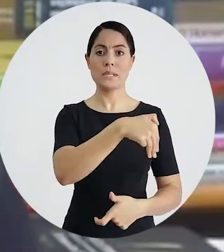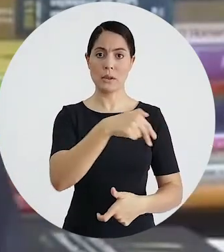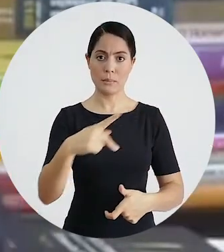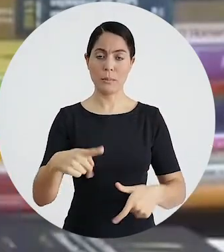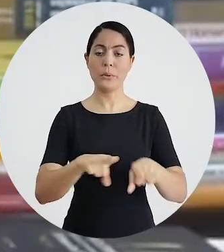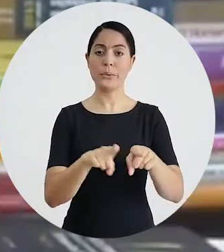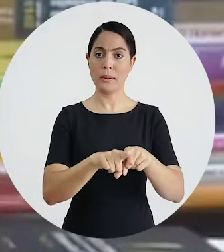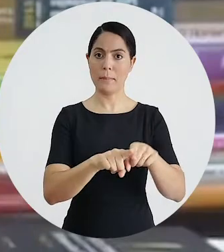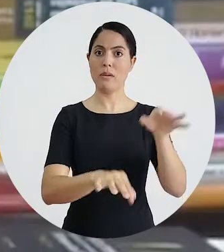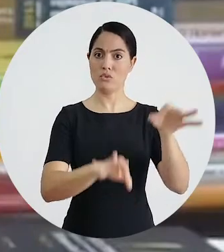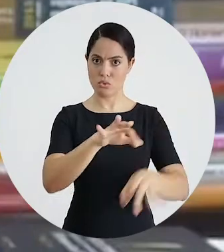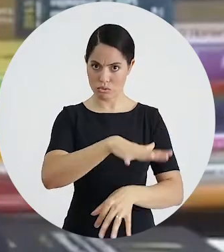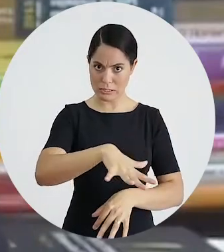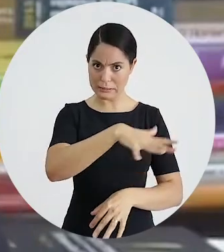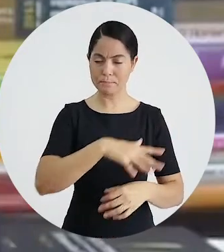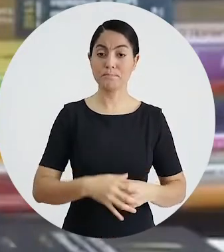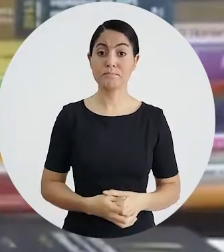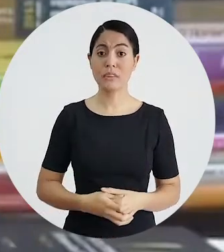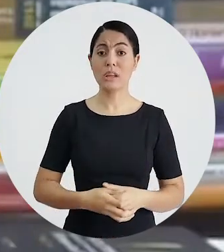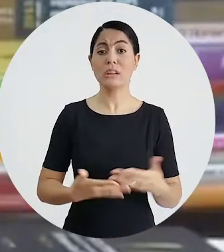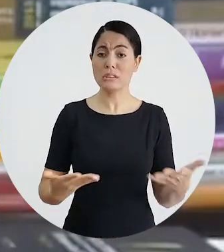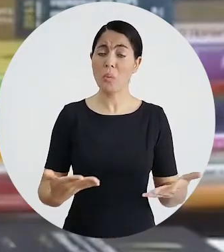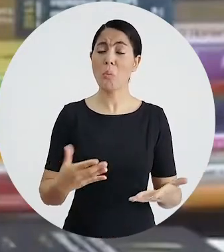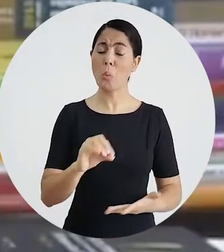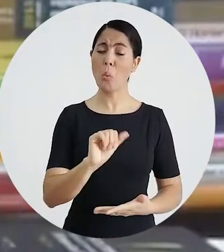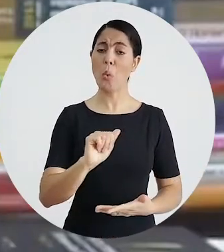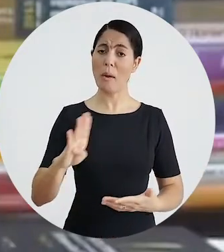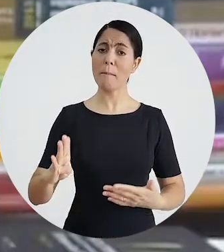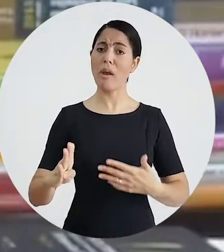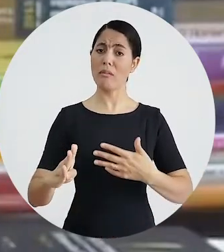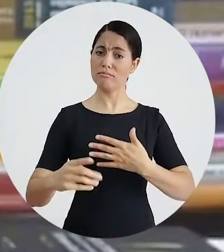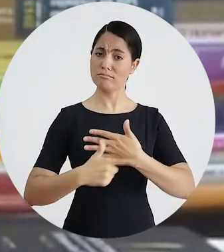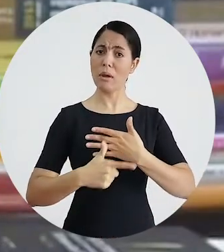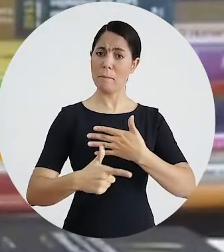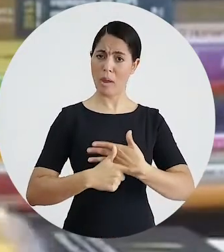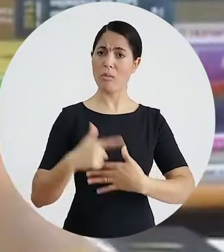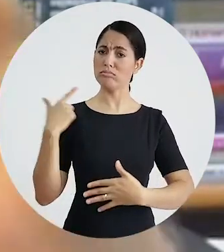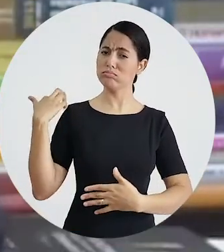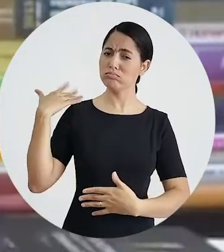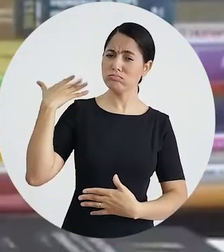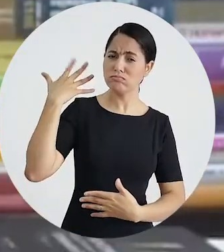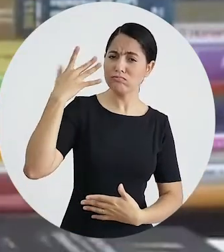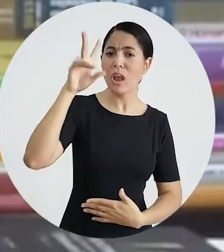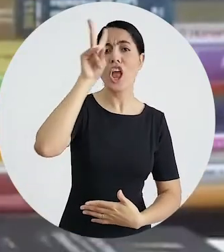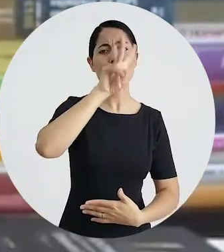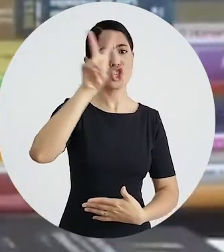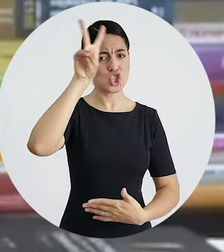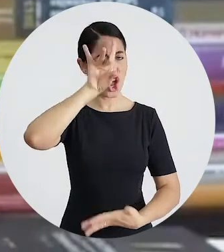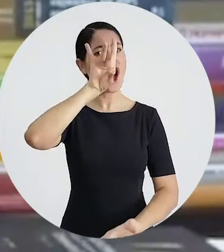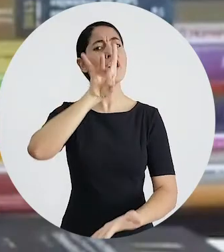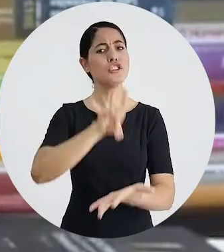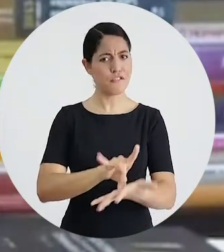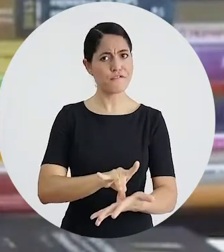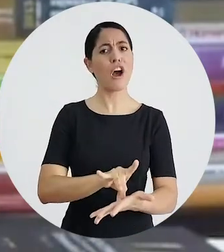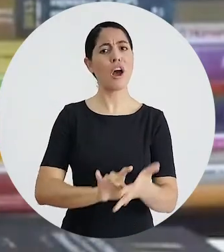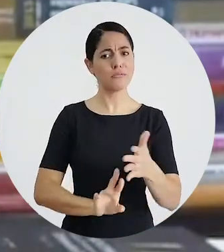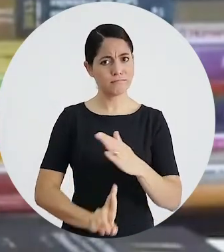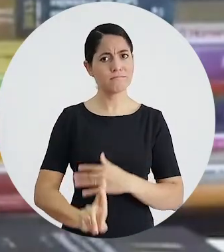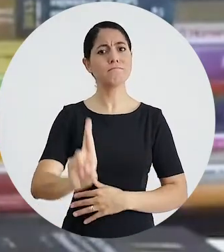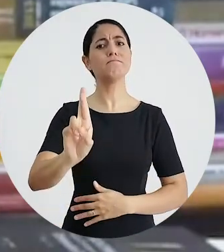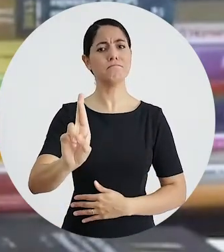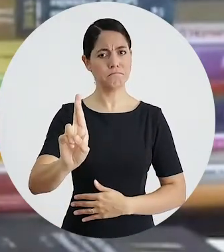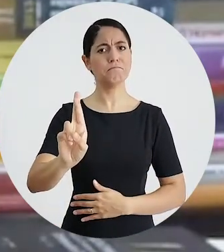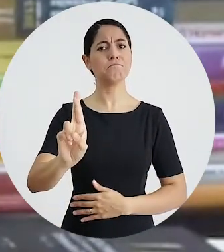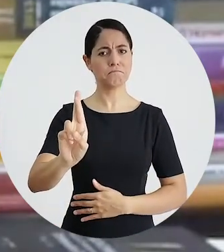Ministério Público e da magistratura. Então, a ordem tem um reconhecimento histórico do que ela